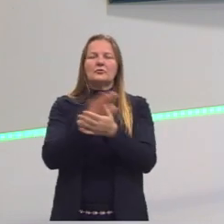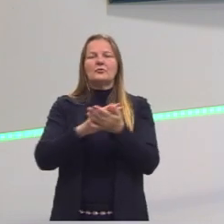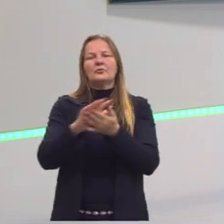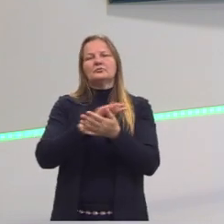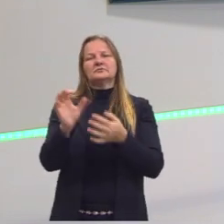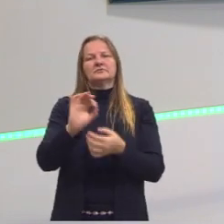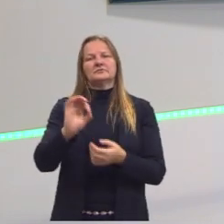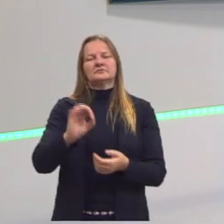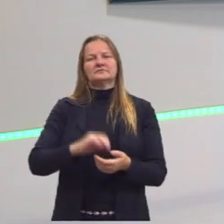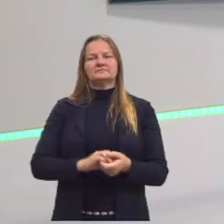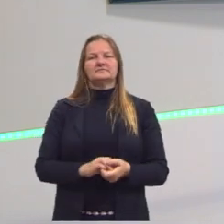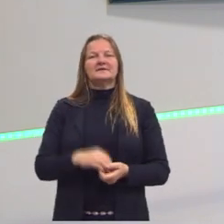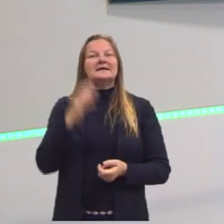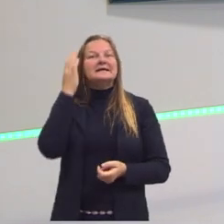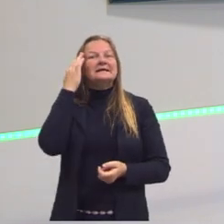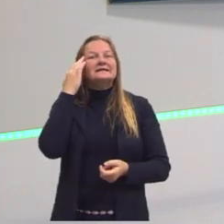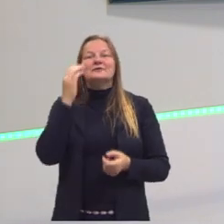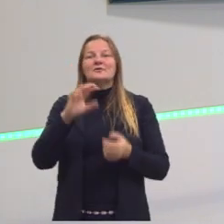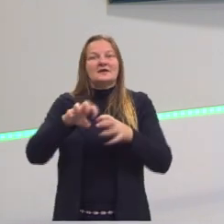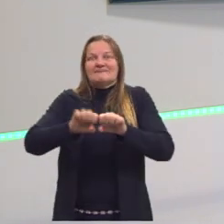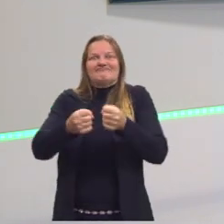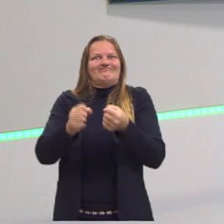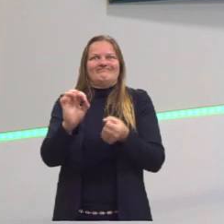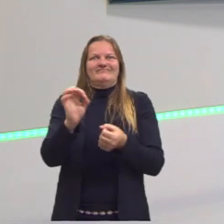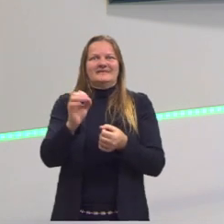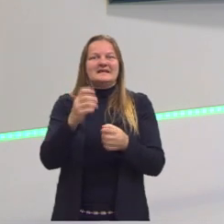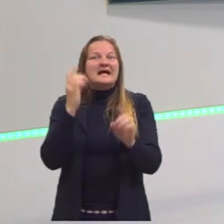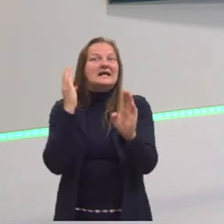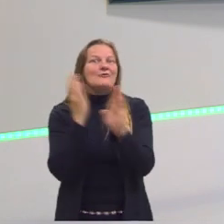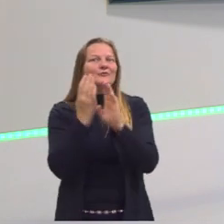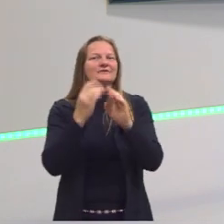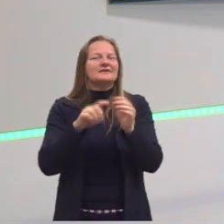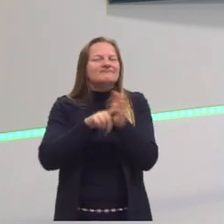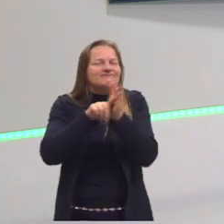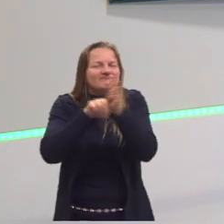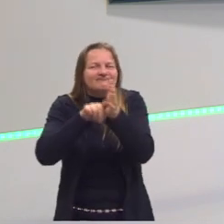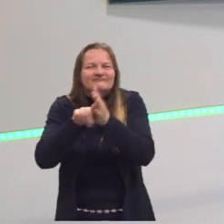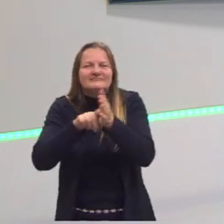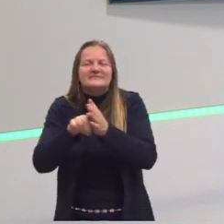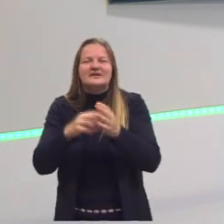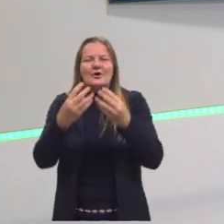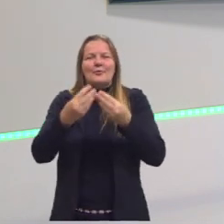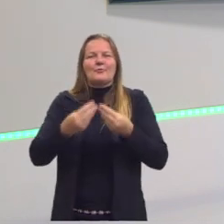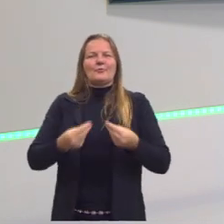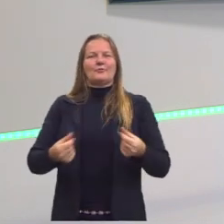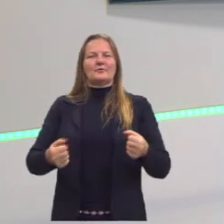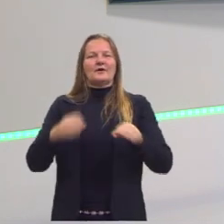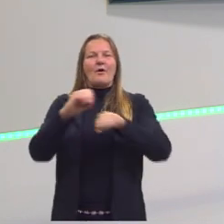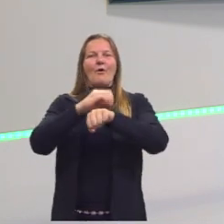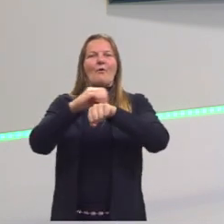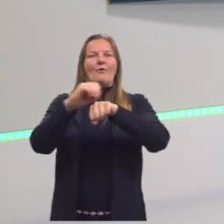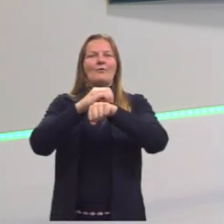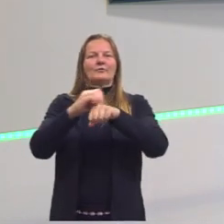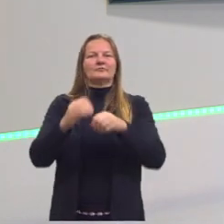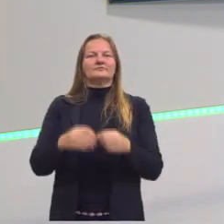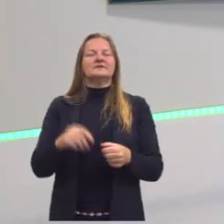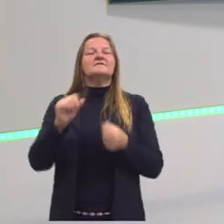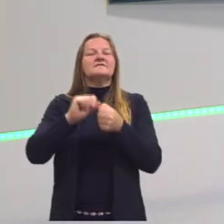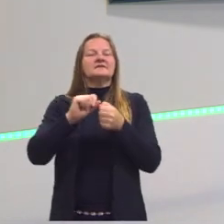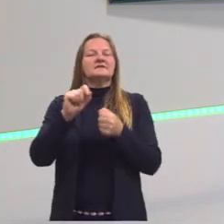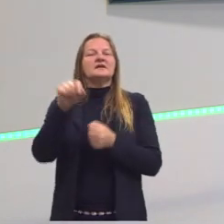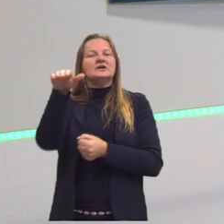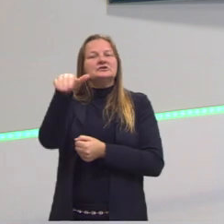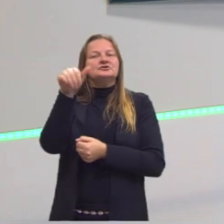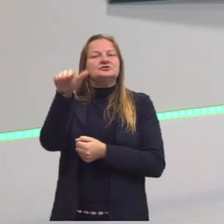de ouro ou não mas ele não queria destruir porque se ela fosse de ouro esse seria um prejuízo para bom então tem que ele